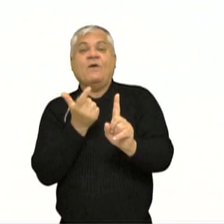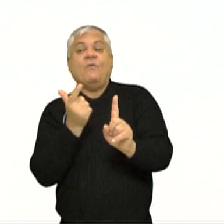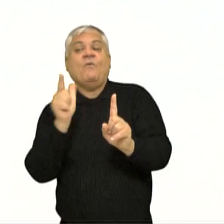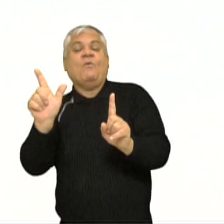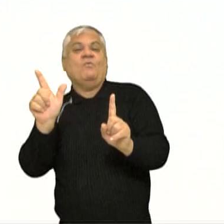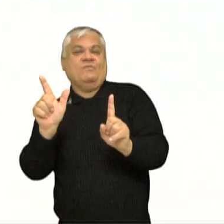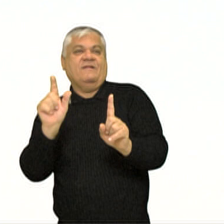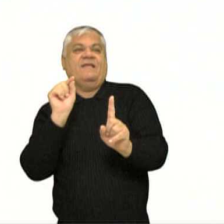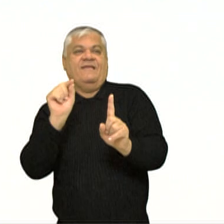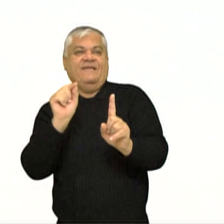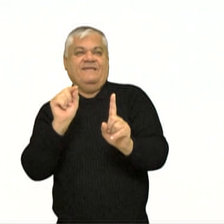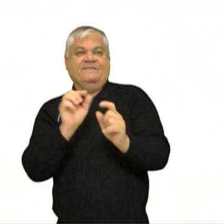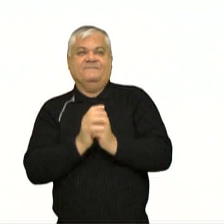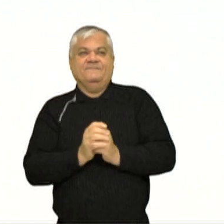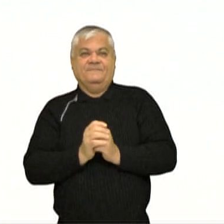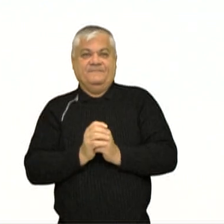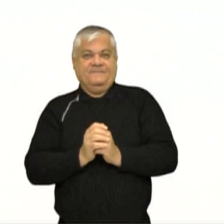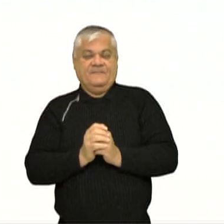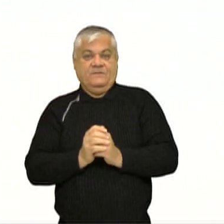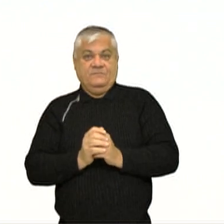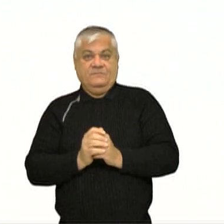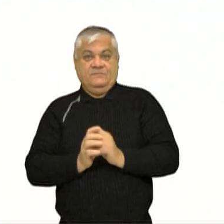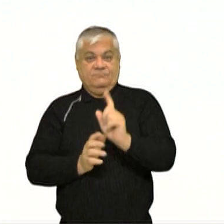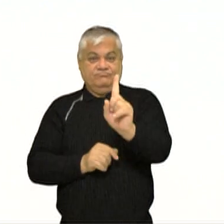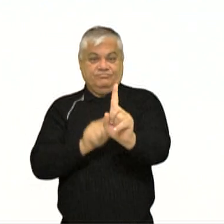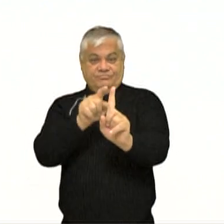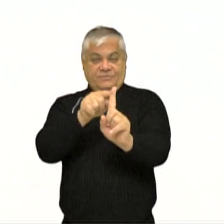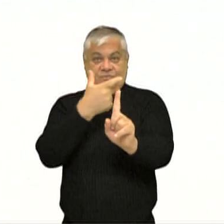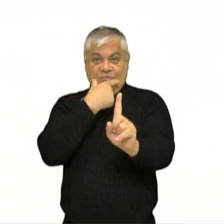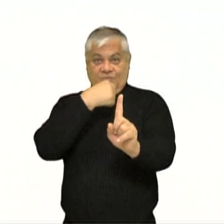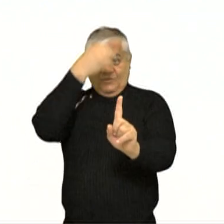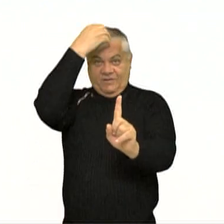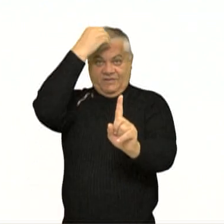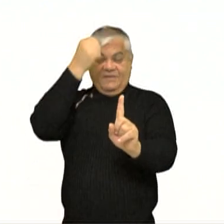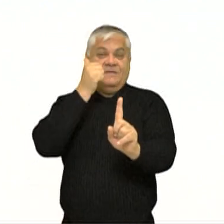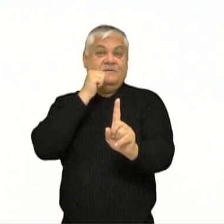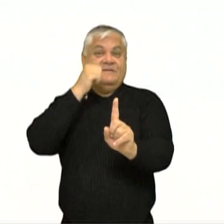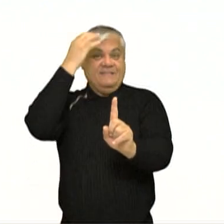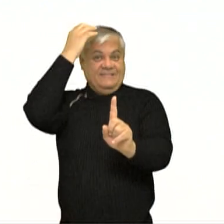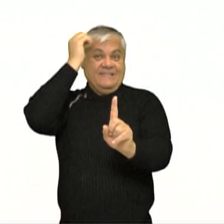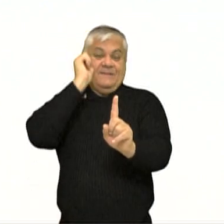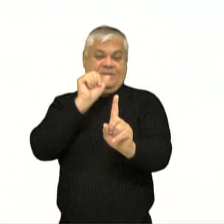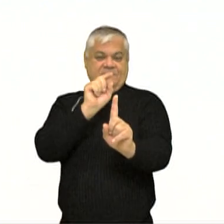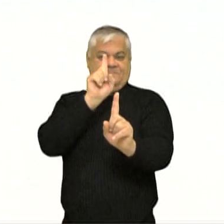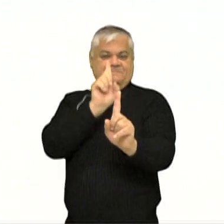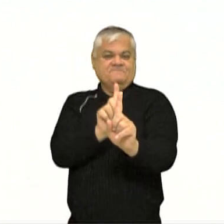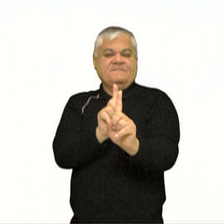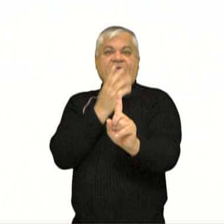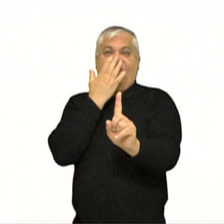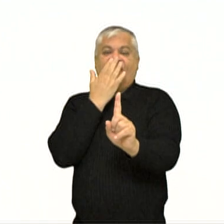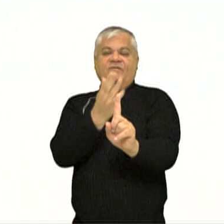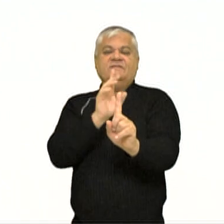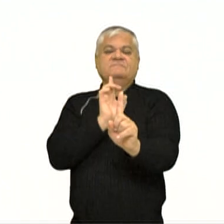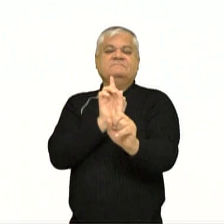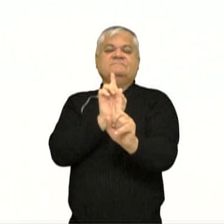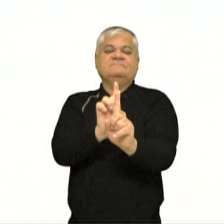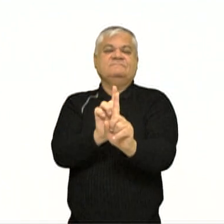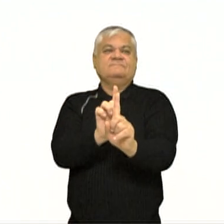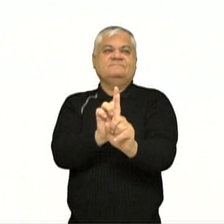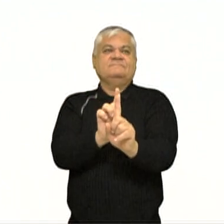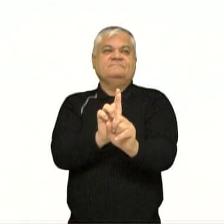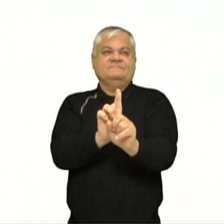outra peça. Então, olha só, quando eu posiciono a minha dama na frente do rei adversário,